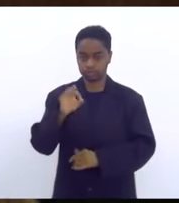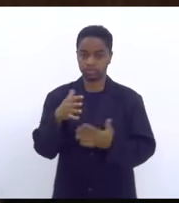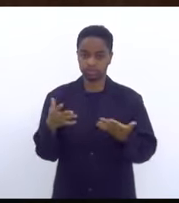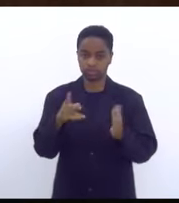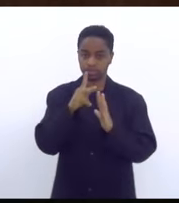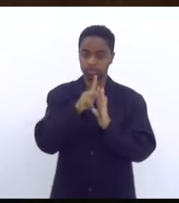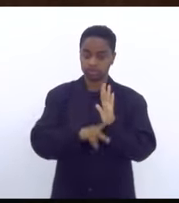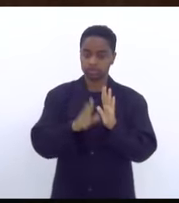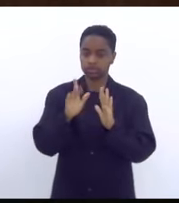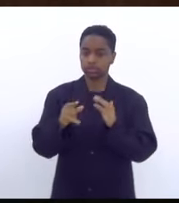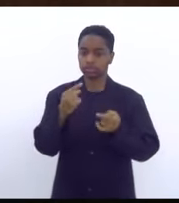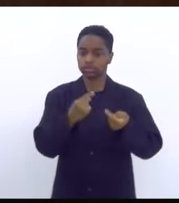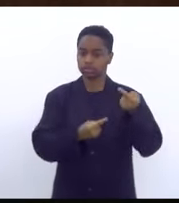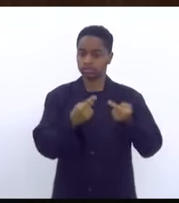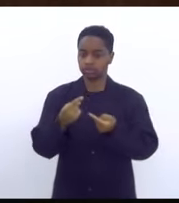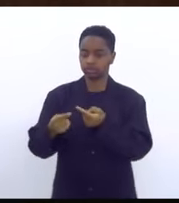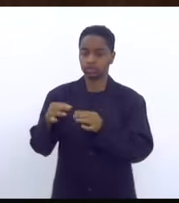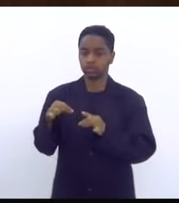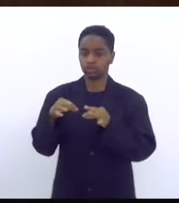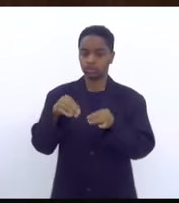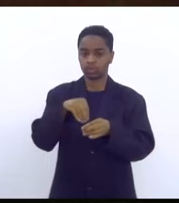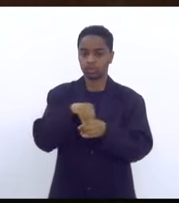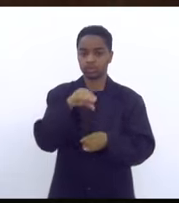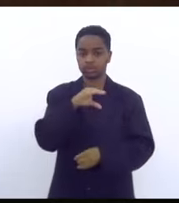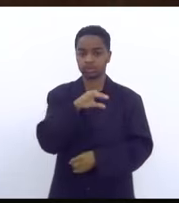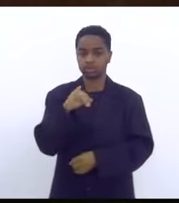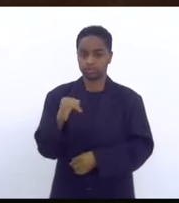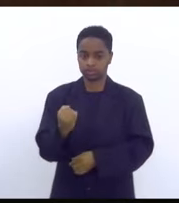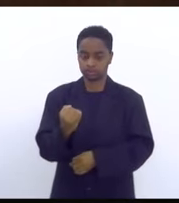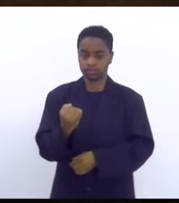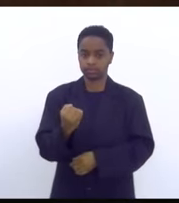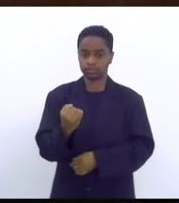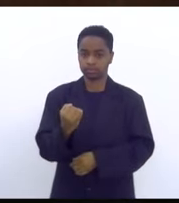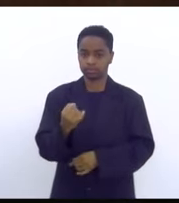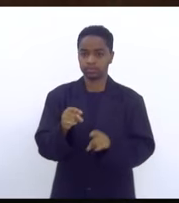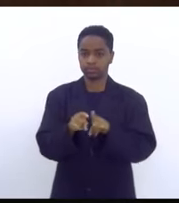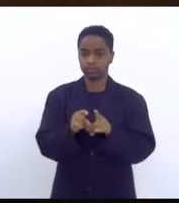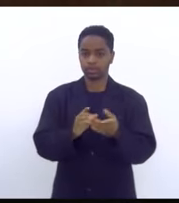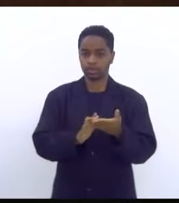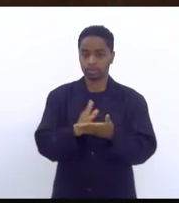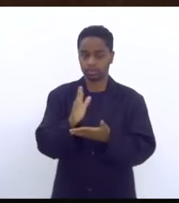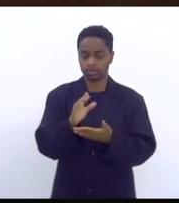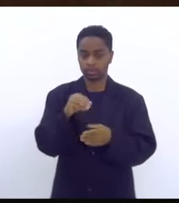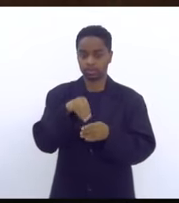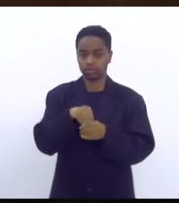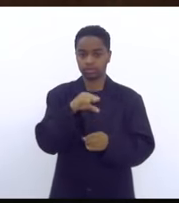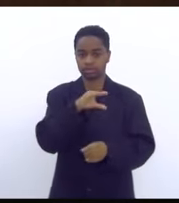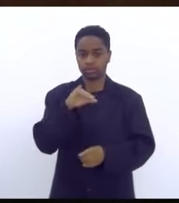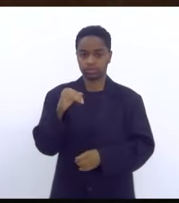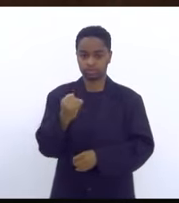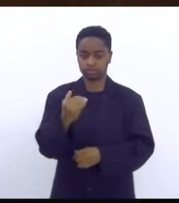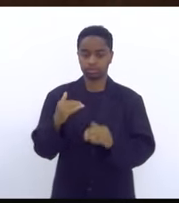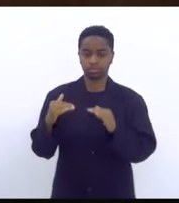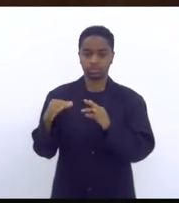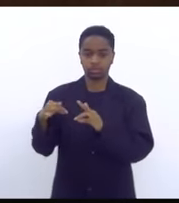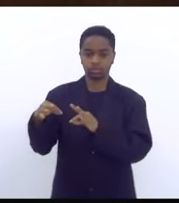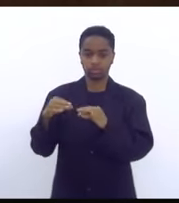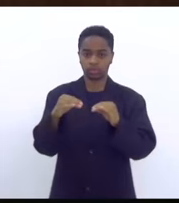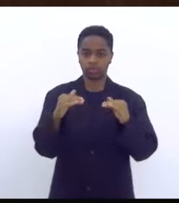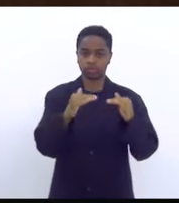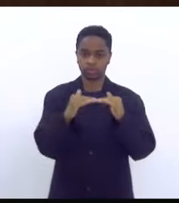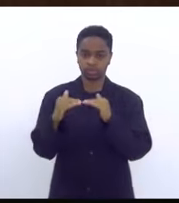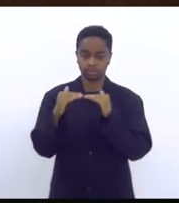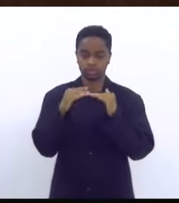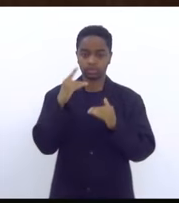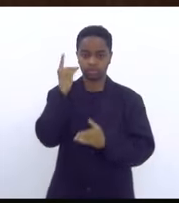foi discutido por todos na CCJ, foi aprovado na CCJ por unanimidade, o deputado